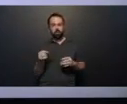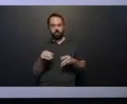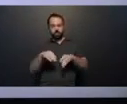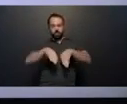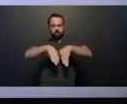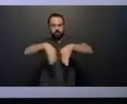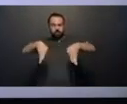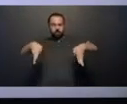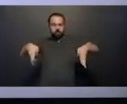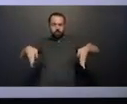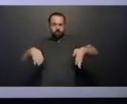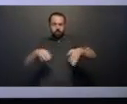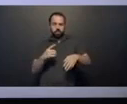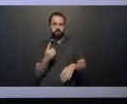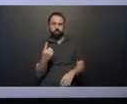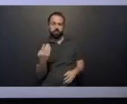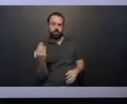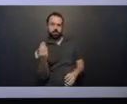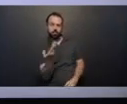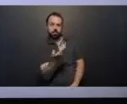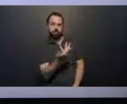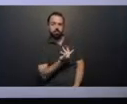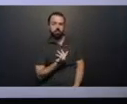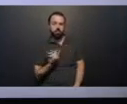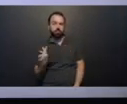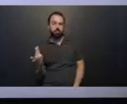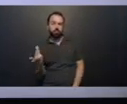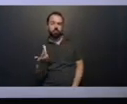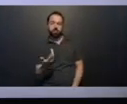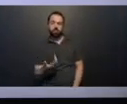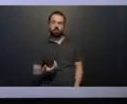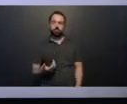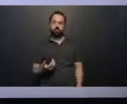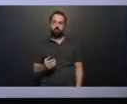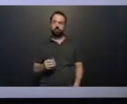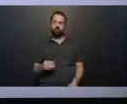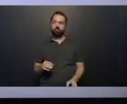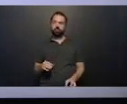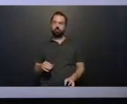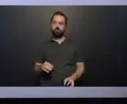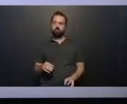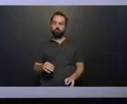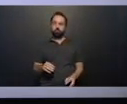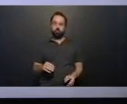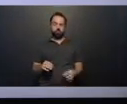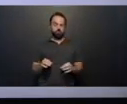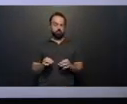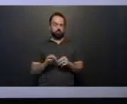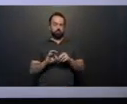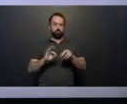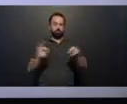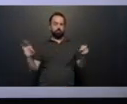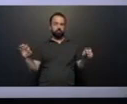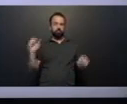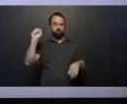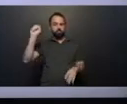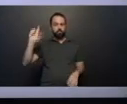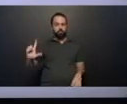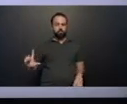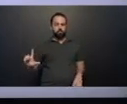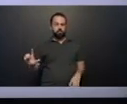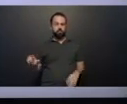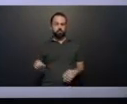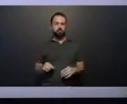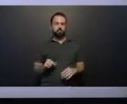comprimento. Né? Então, esse é o comprimento da circunferência. Essa parte em azul é o